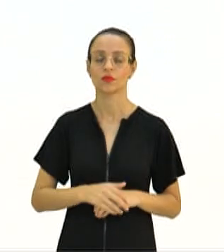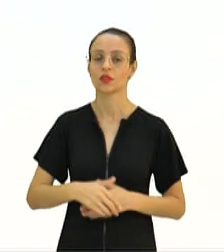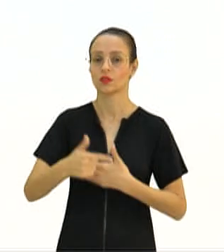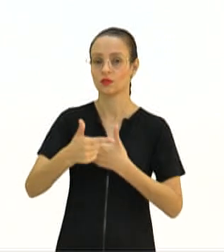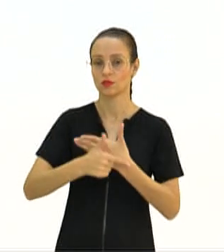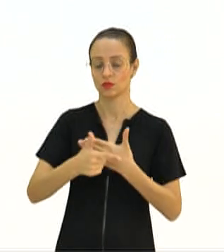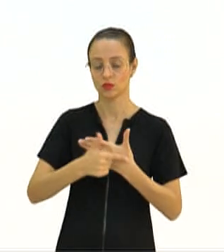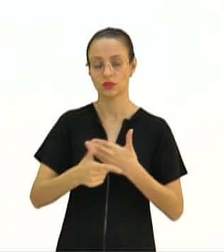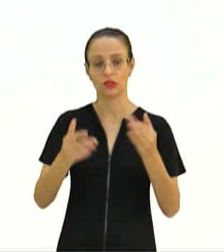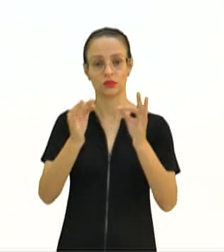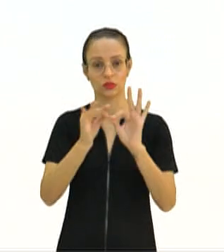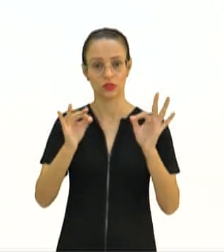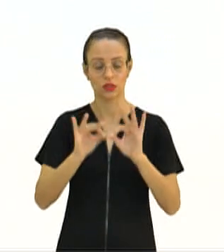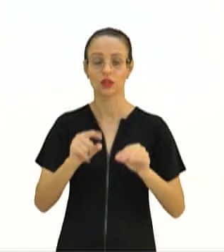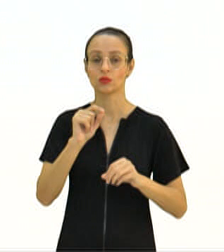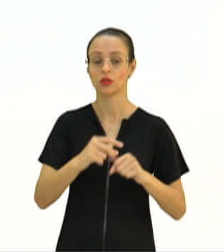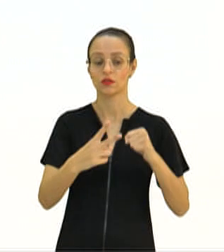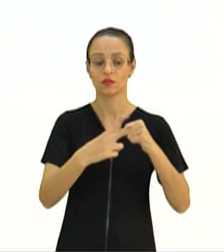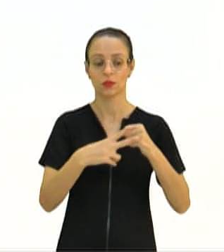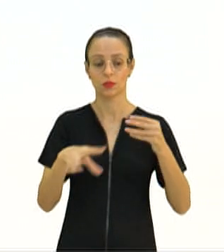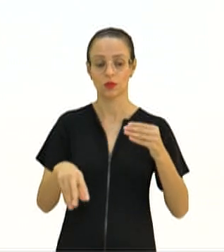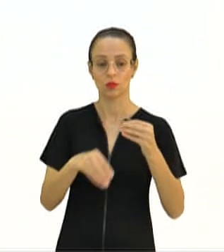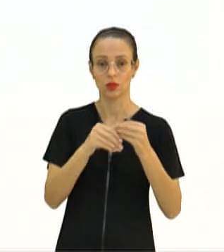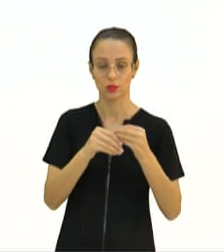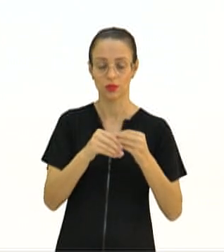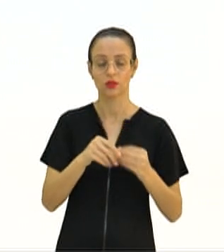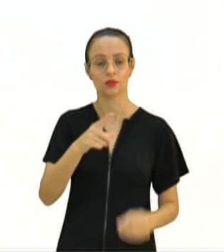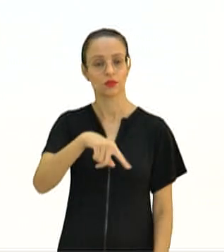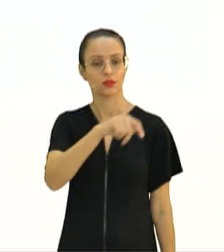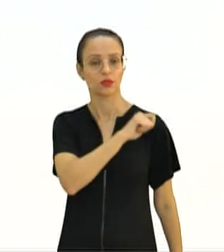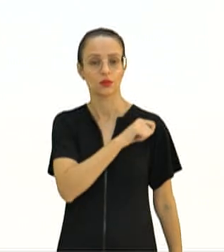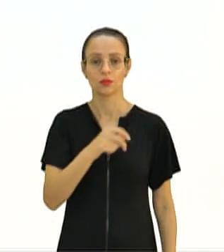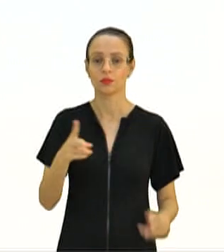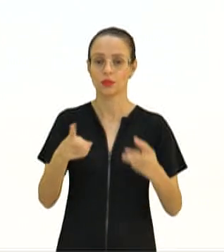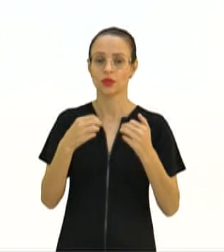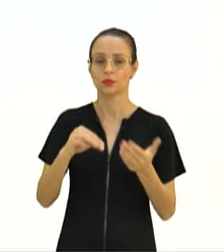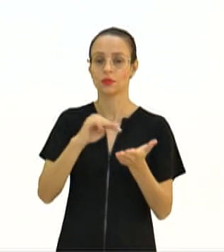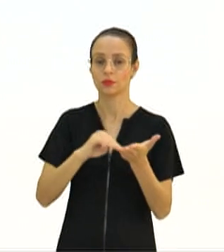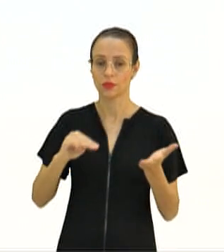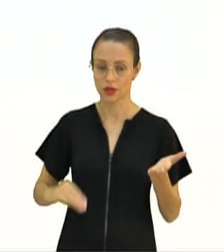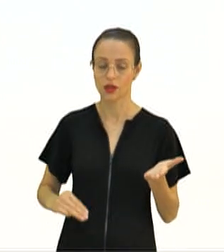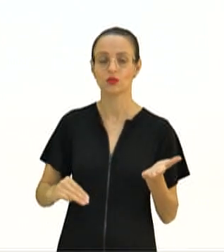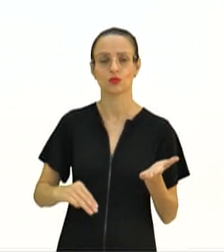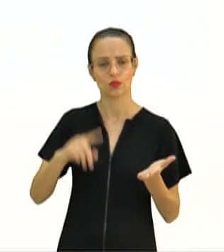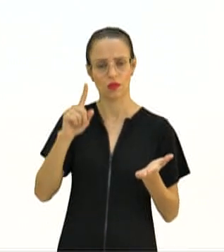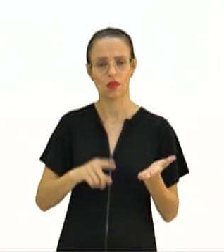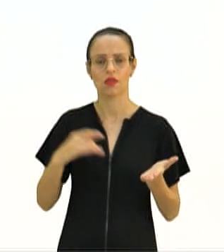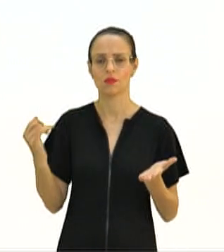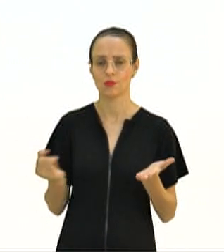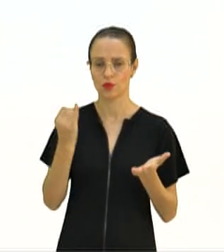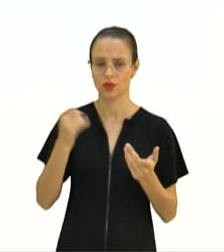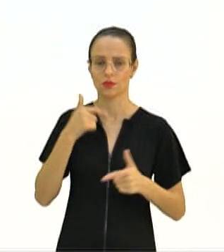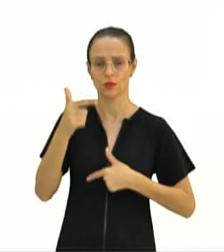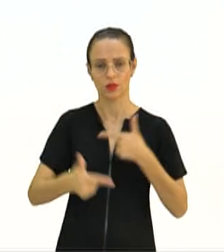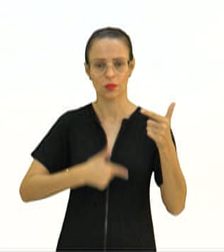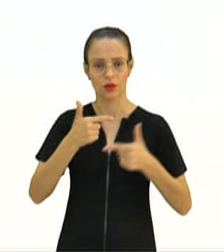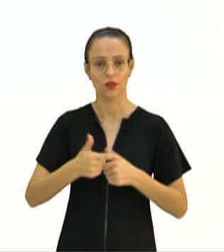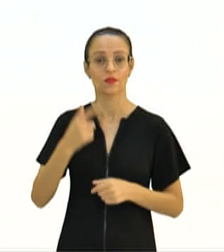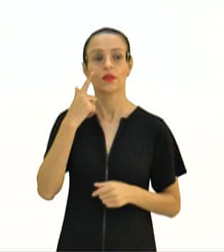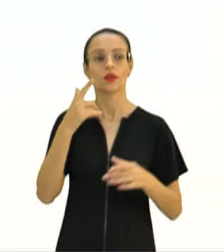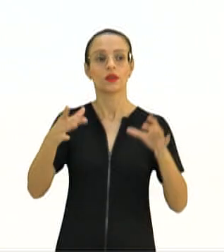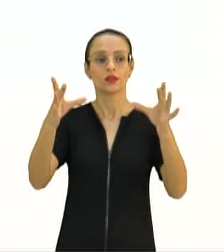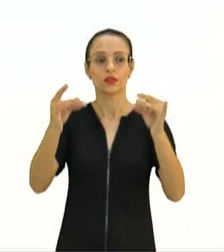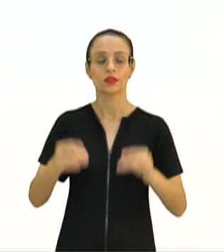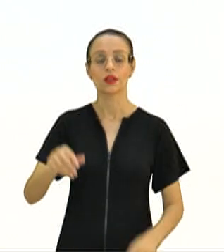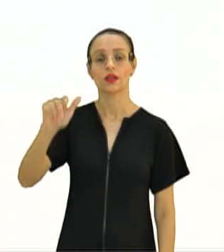tem função de objeto, ela completa o verbo. Os alunos perceberam que o método de checagem era essencial ao trabalho. Veja em detalhe,